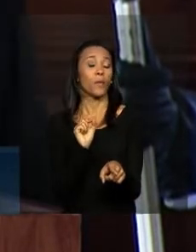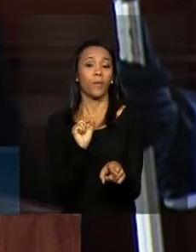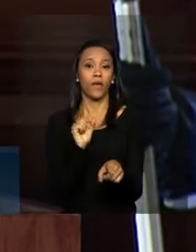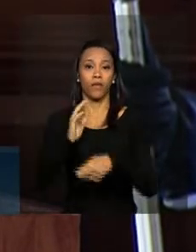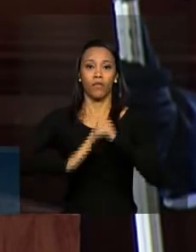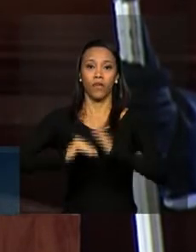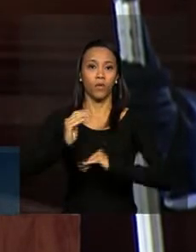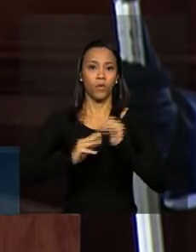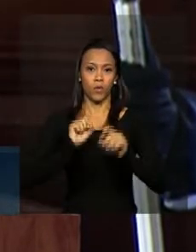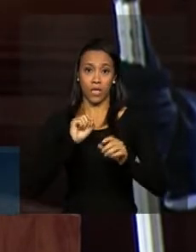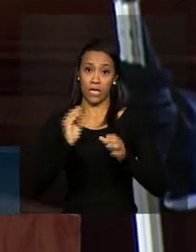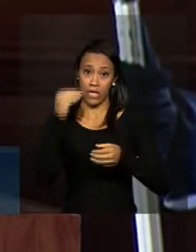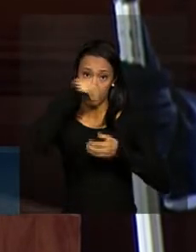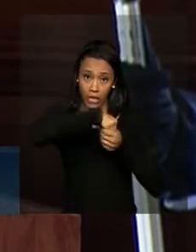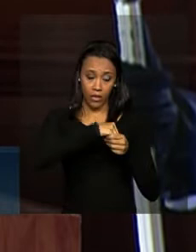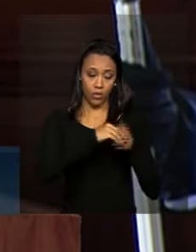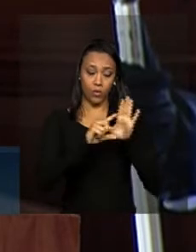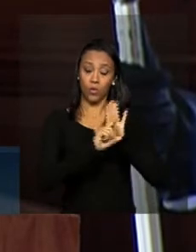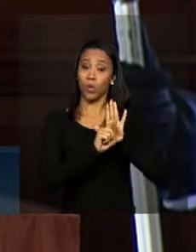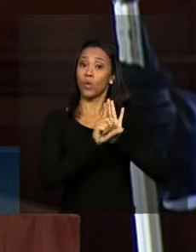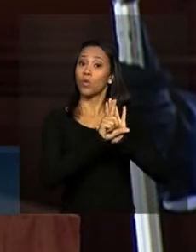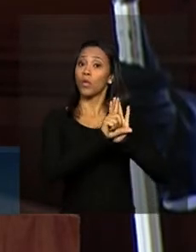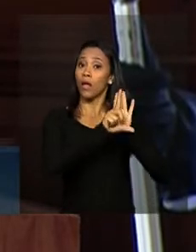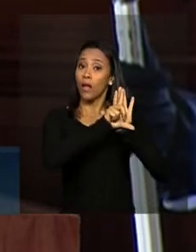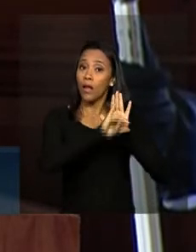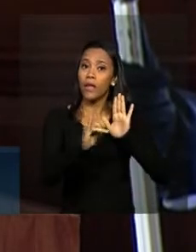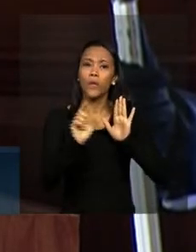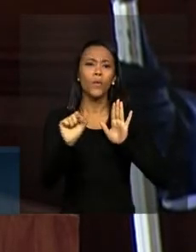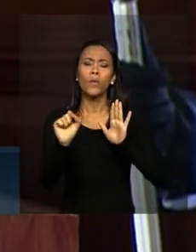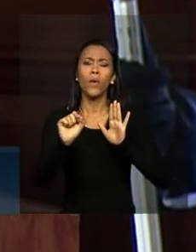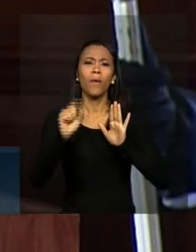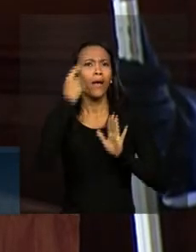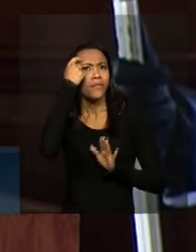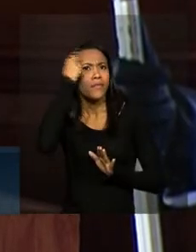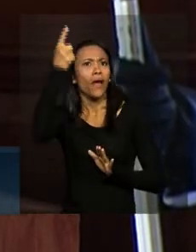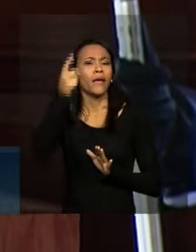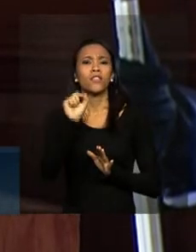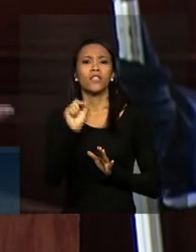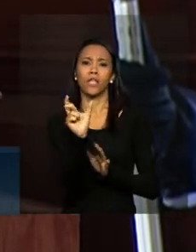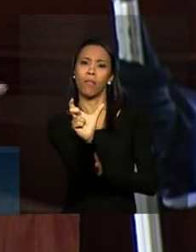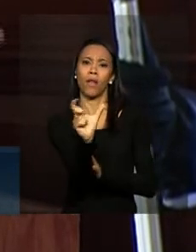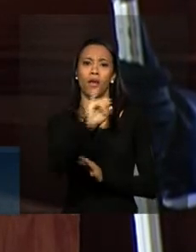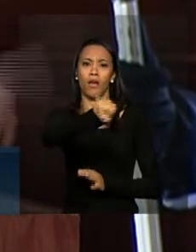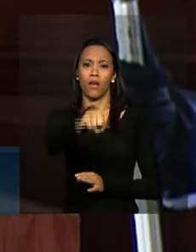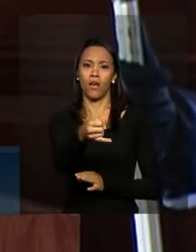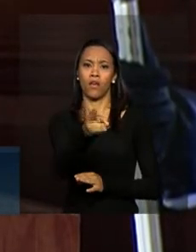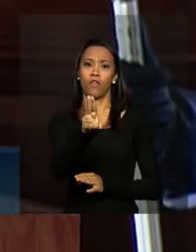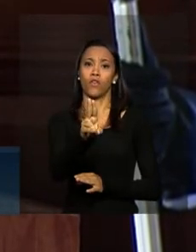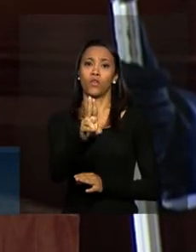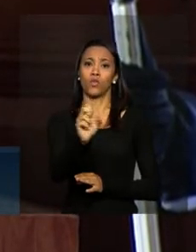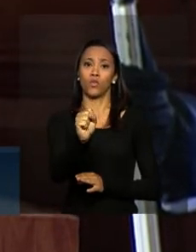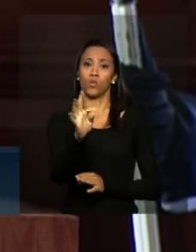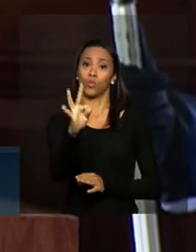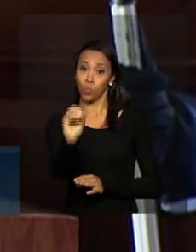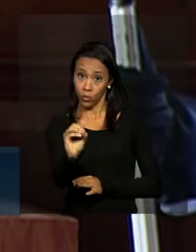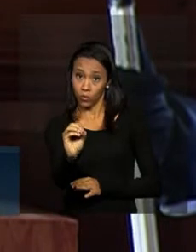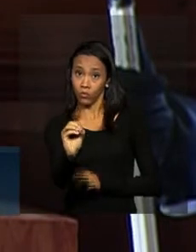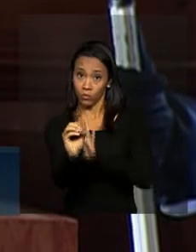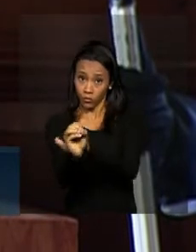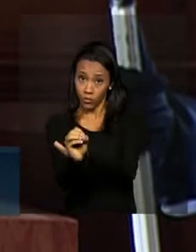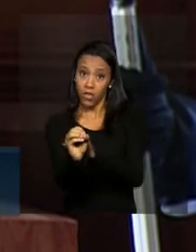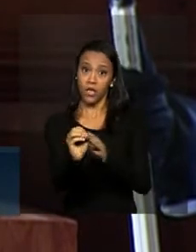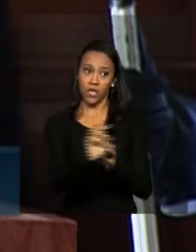o que estava no texto constitucional com a ideia do justo, com a ideia de justiça. Ou seja, não é justo, e aqui muitos se